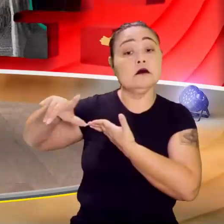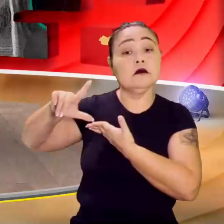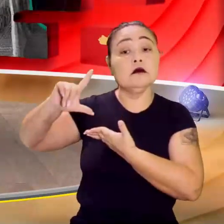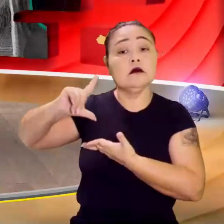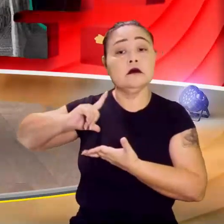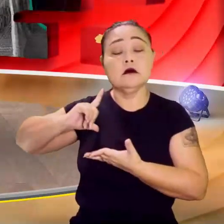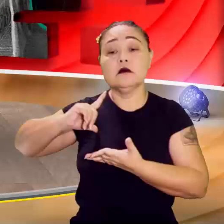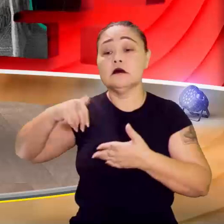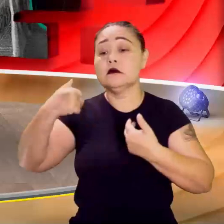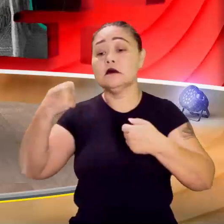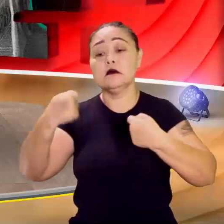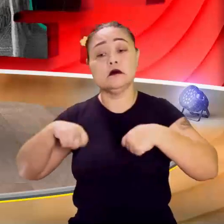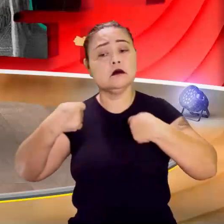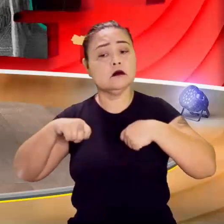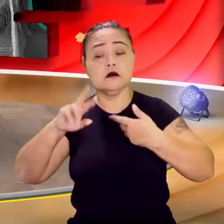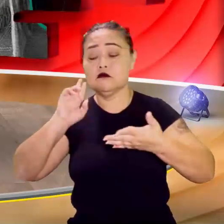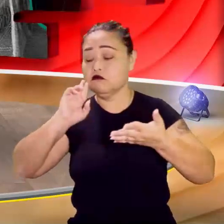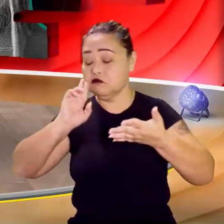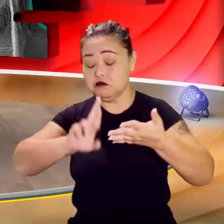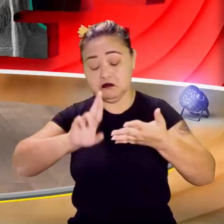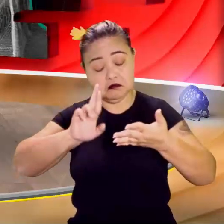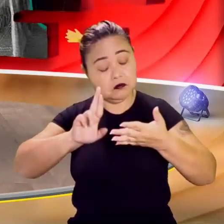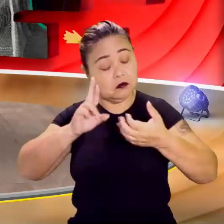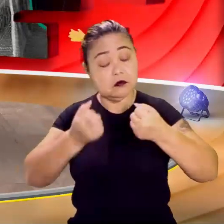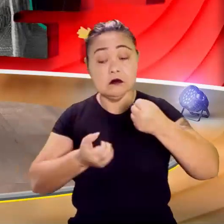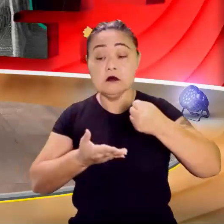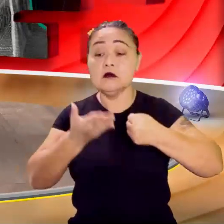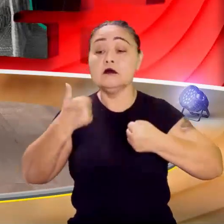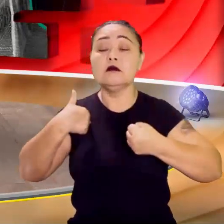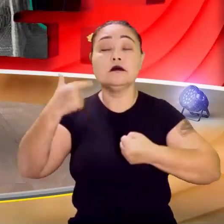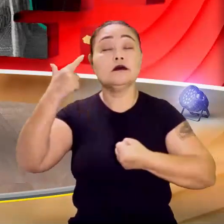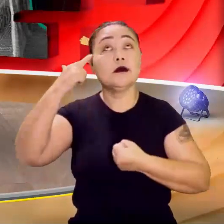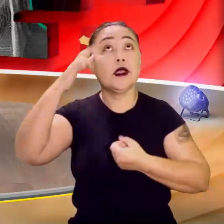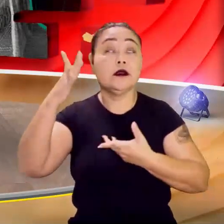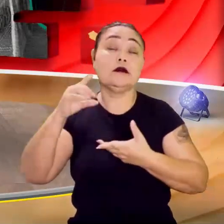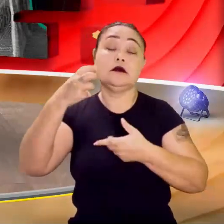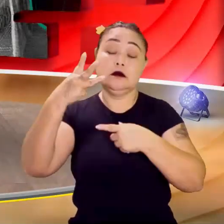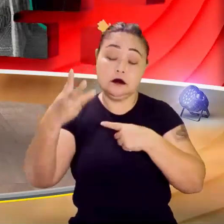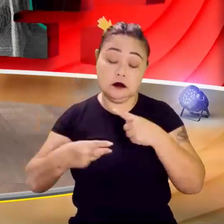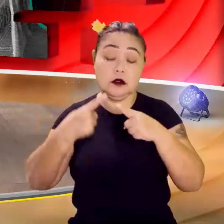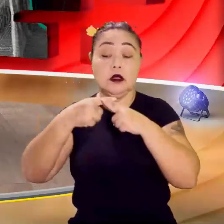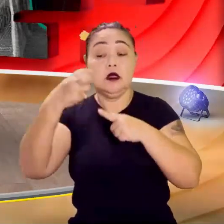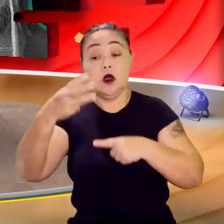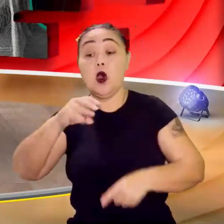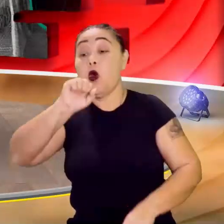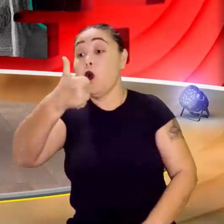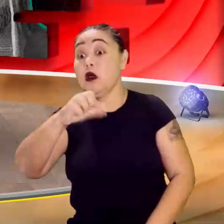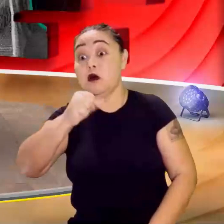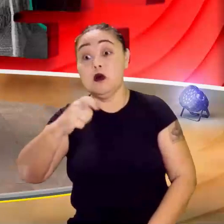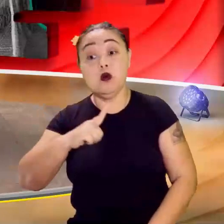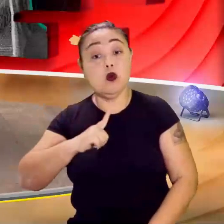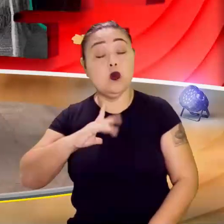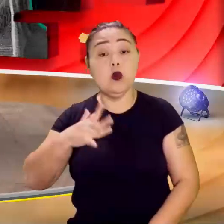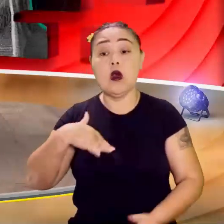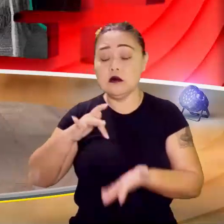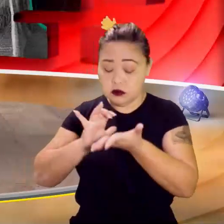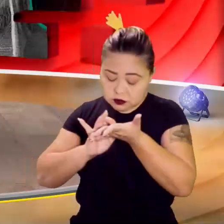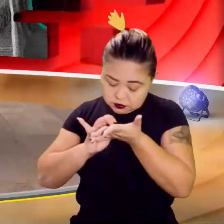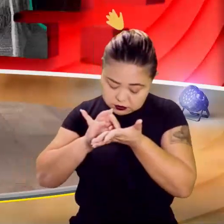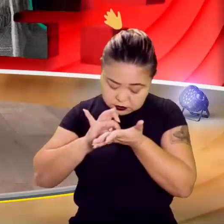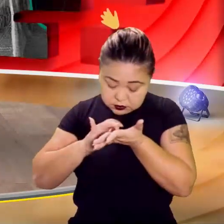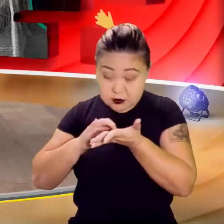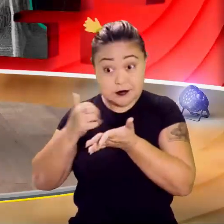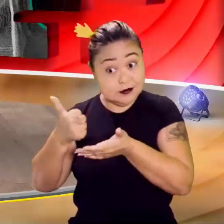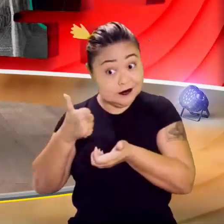aqui, você não precisa resolver a É potência. porque imagina você fazer 3 vezes 3 vezes 3, 81 vezes. Ah, mas eu tenho calculadora.